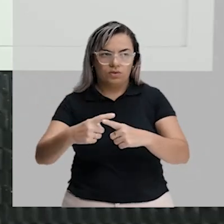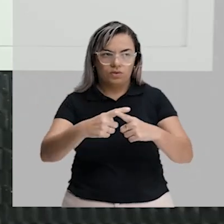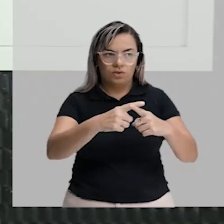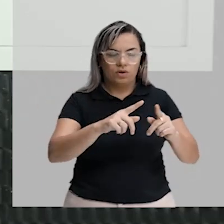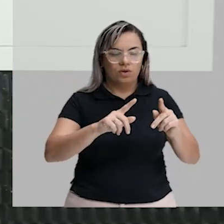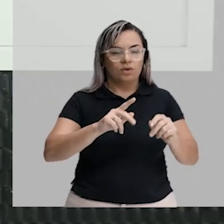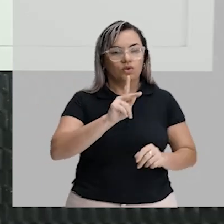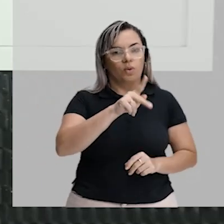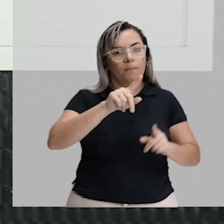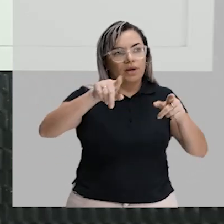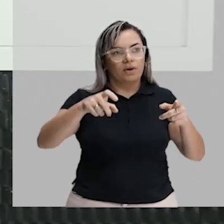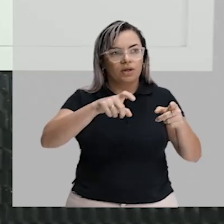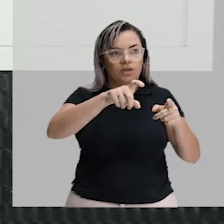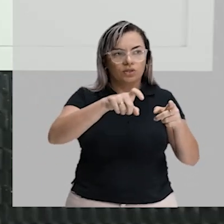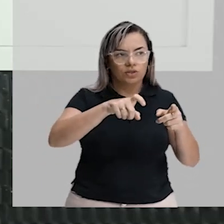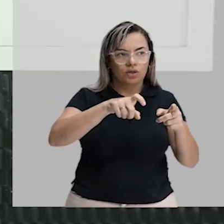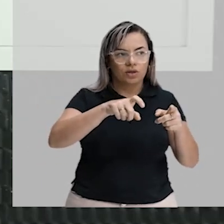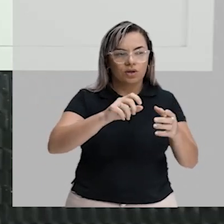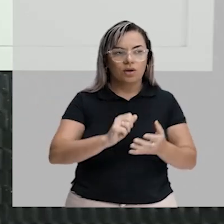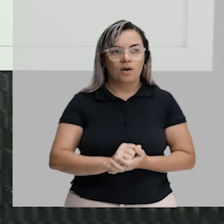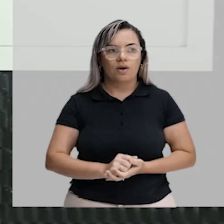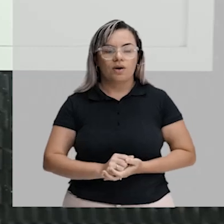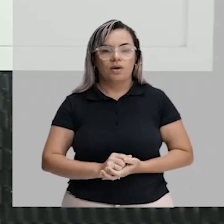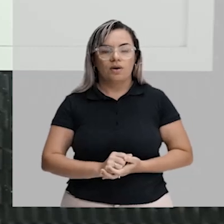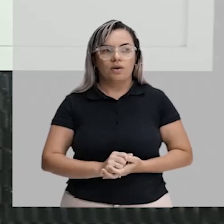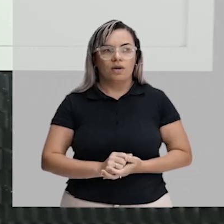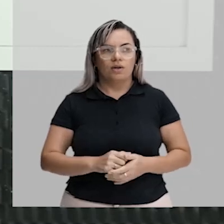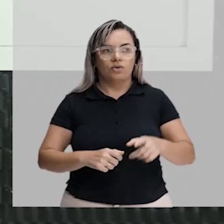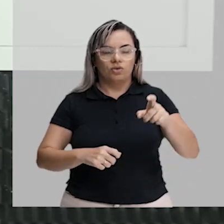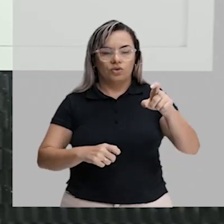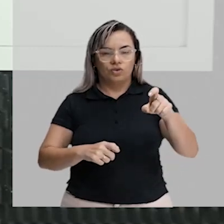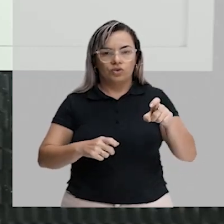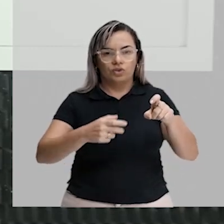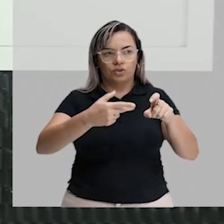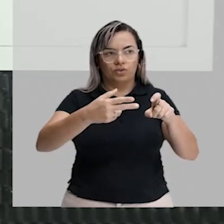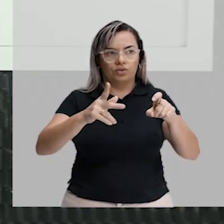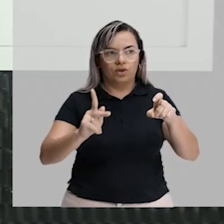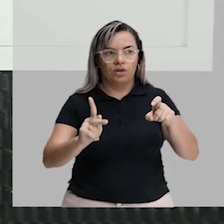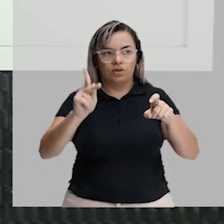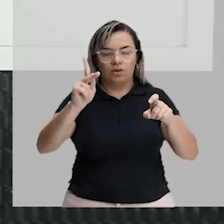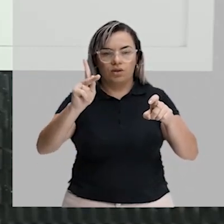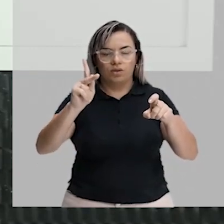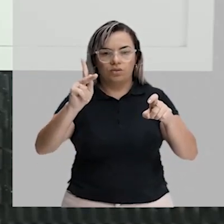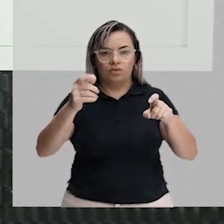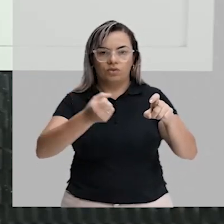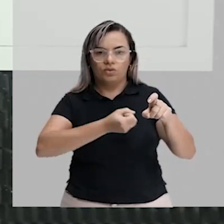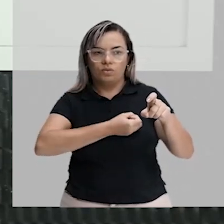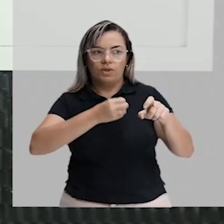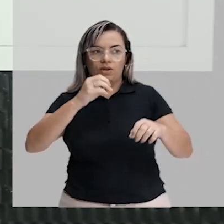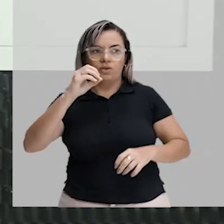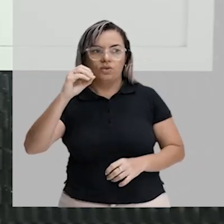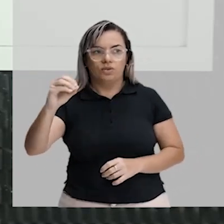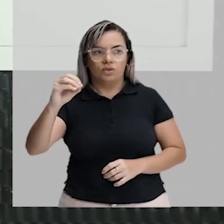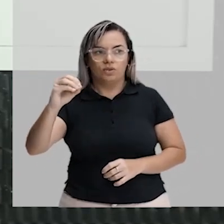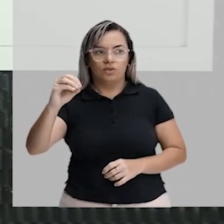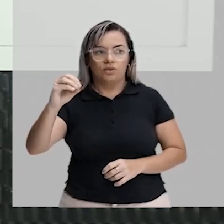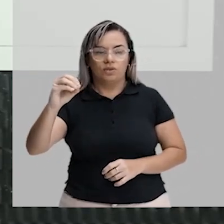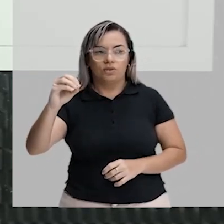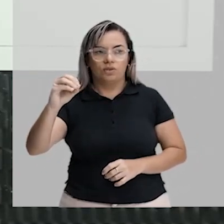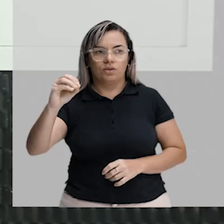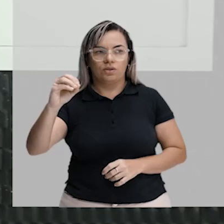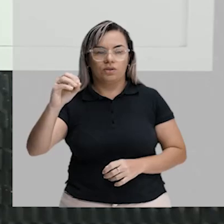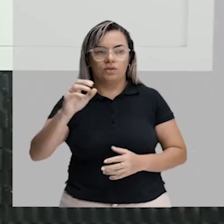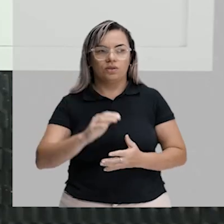a k, quer dizer, para um x igual a um determinado valor, for nulo, ou seja,